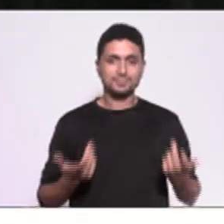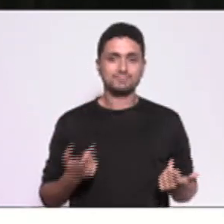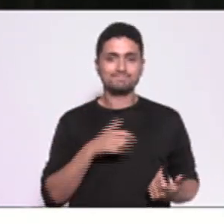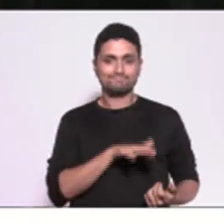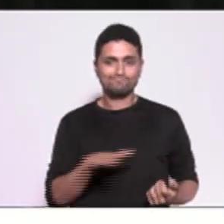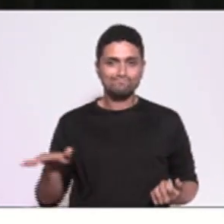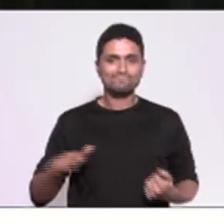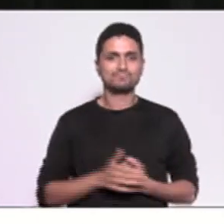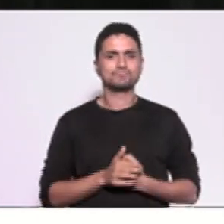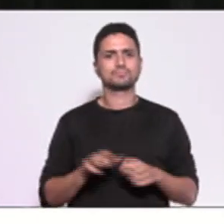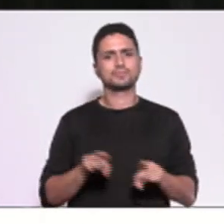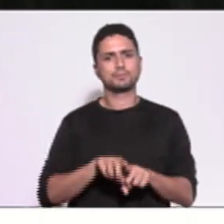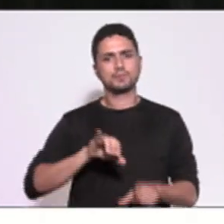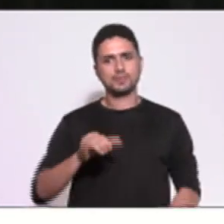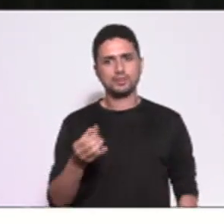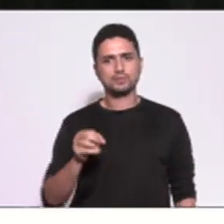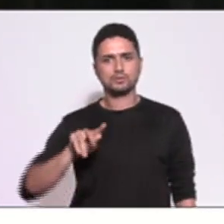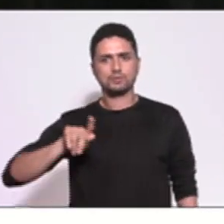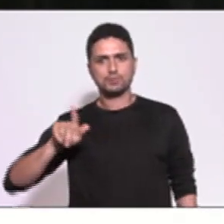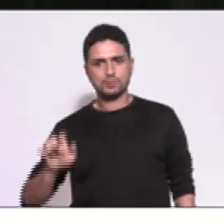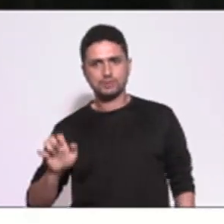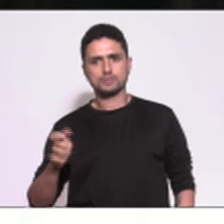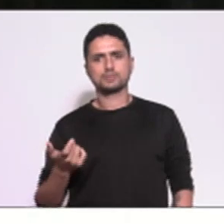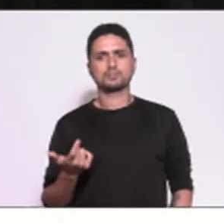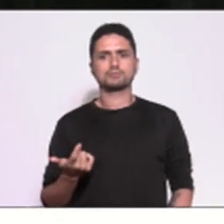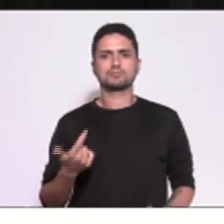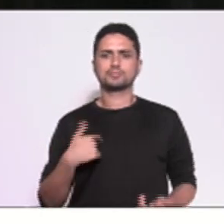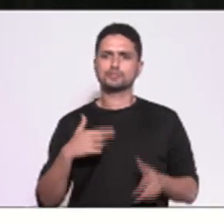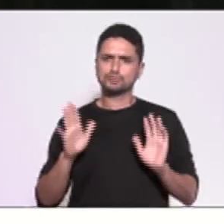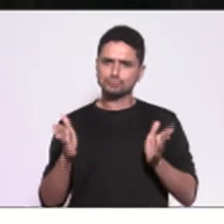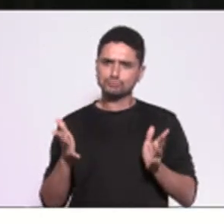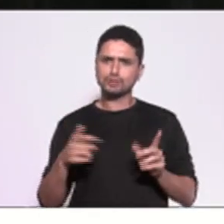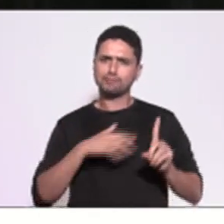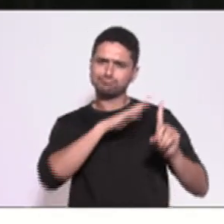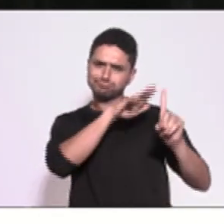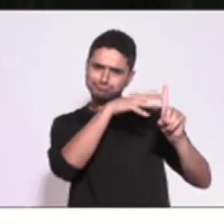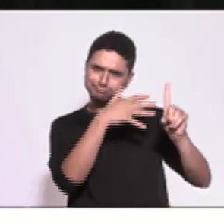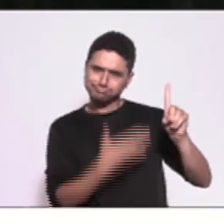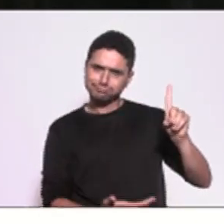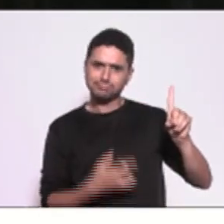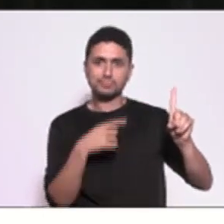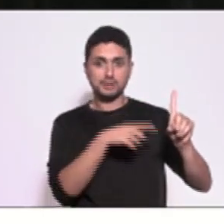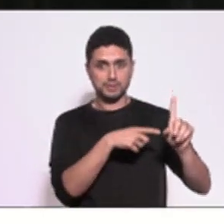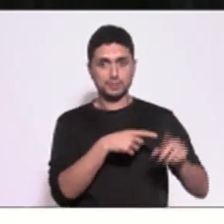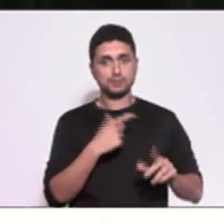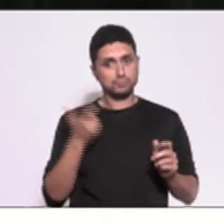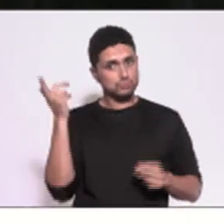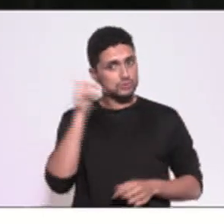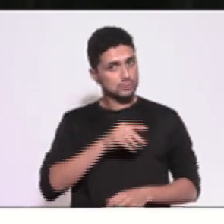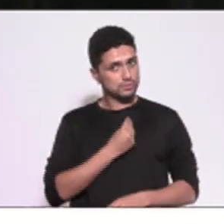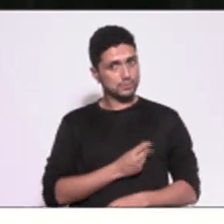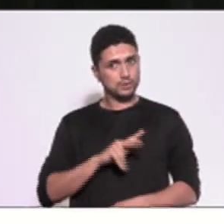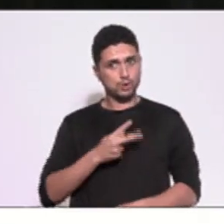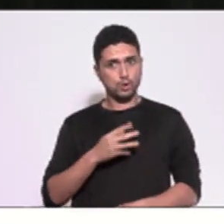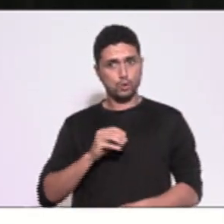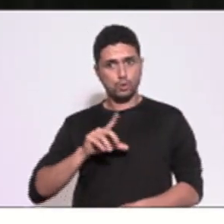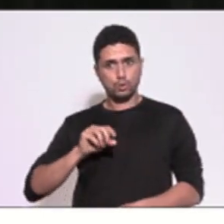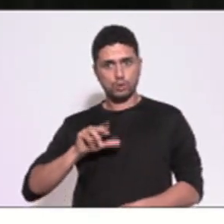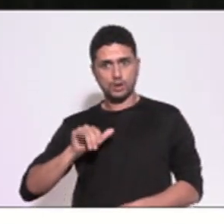Tredler, a quem eu homenageei, tive a honra de homenagear, sobrevivente do Holocausto, de